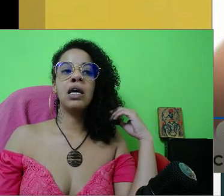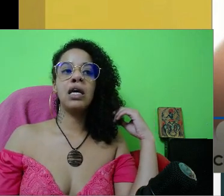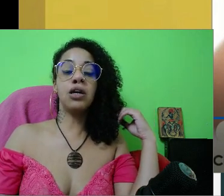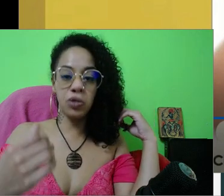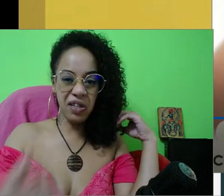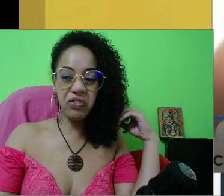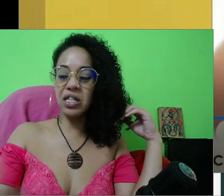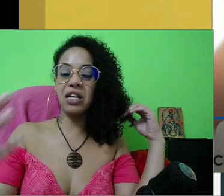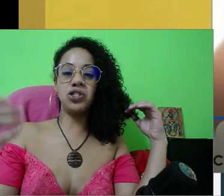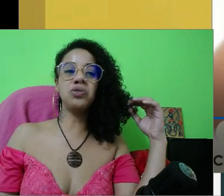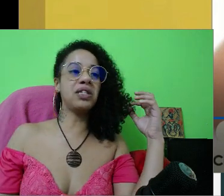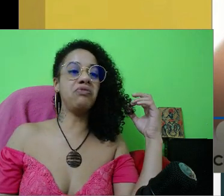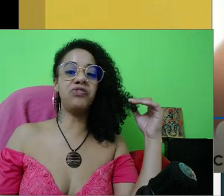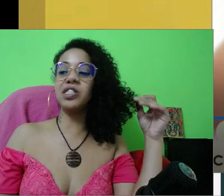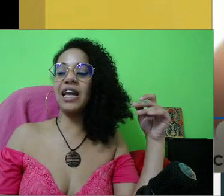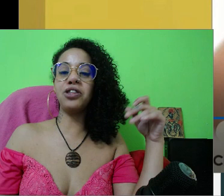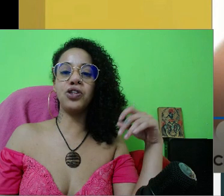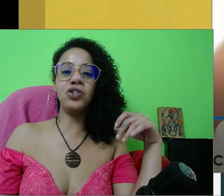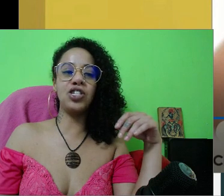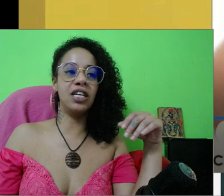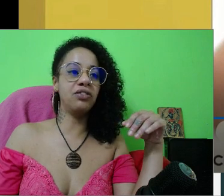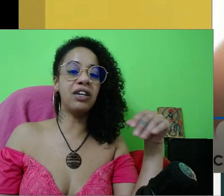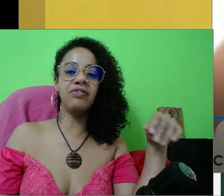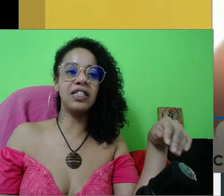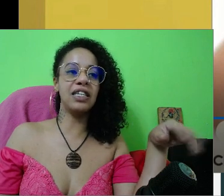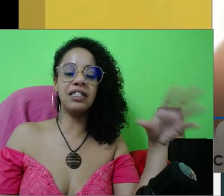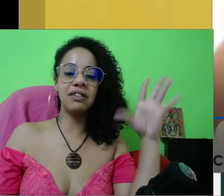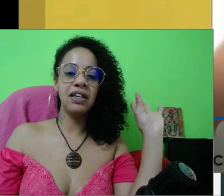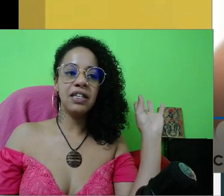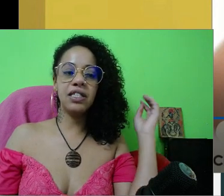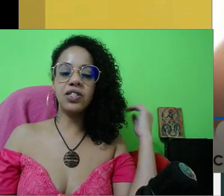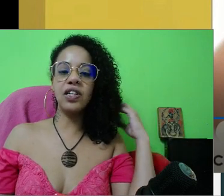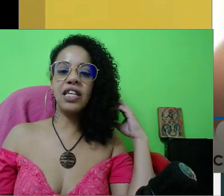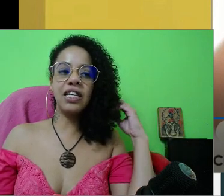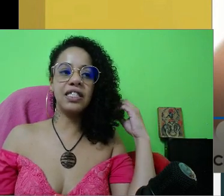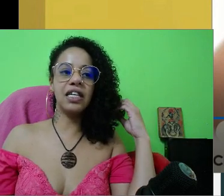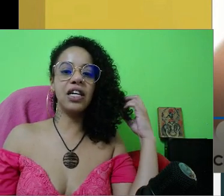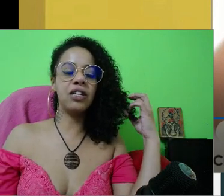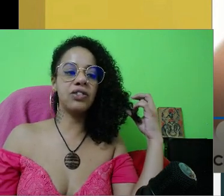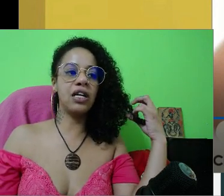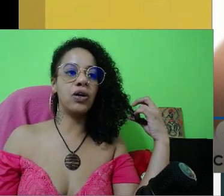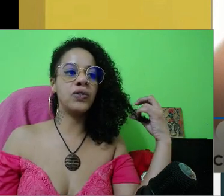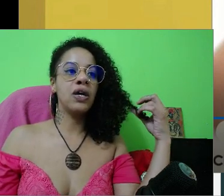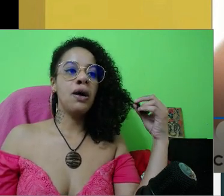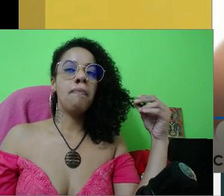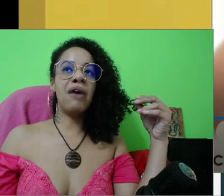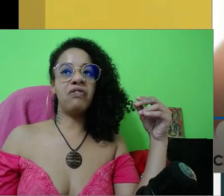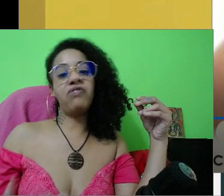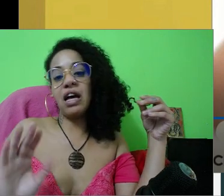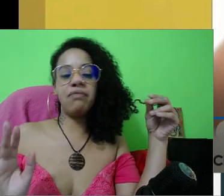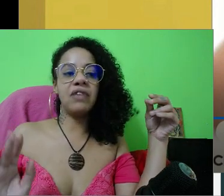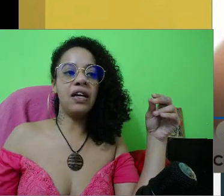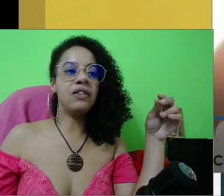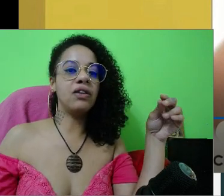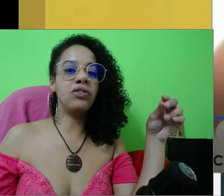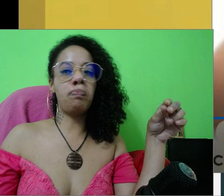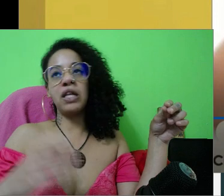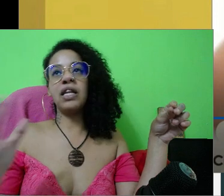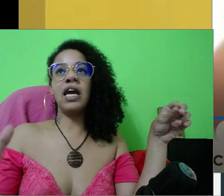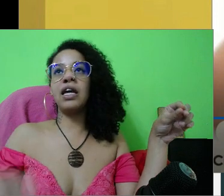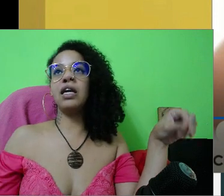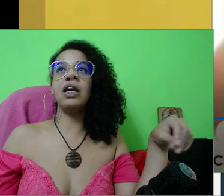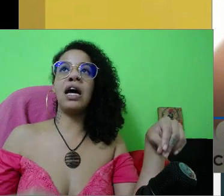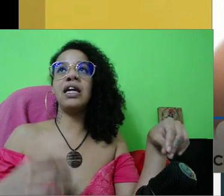né inclusive os eixos são fuzilado todo dia nunca vi vocês se solidarizando aí com os negócios mas vamos falar né